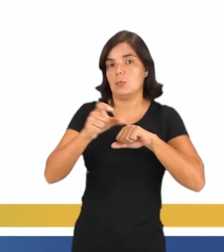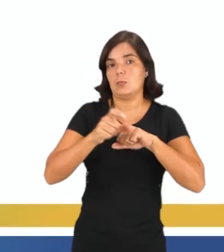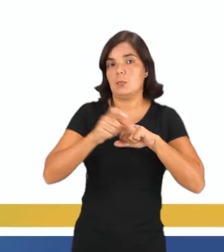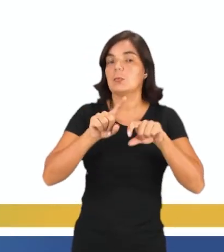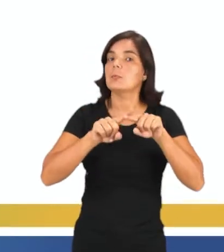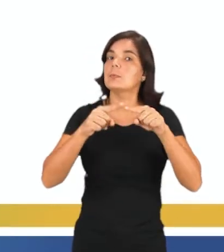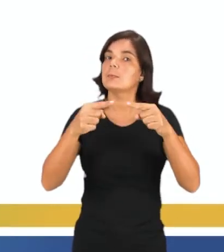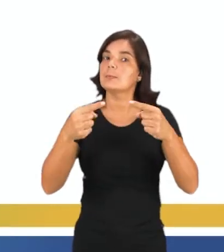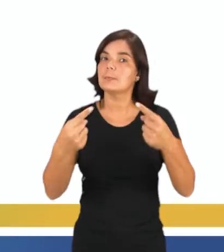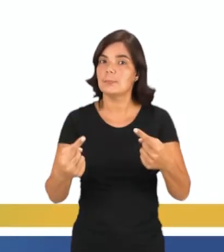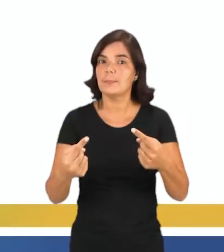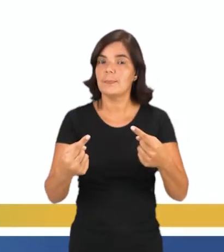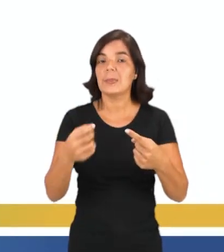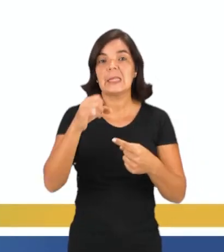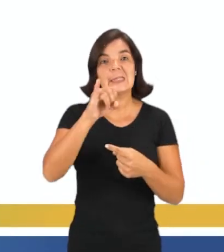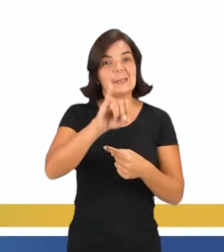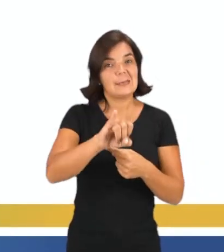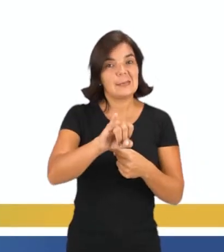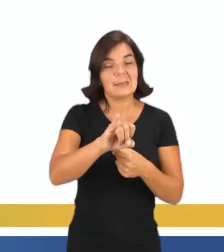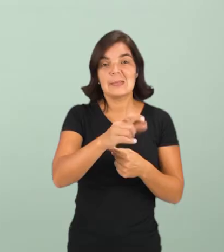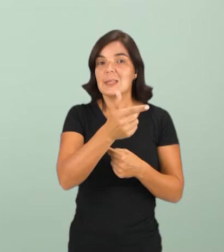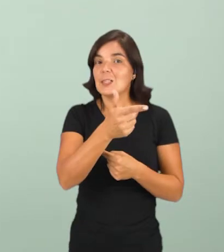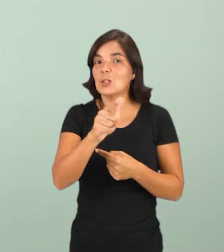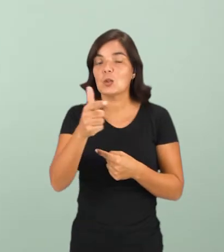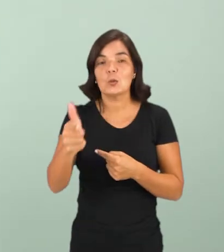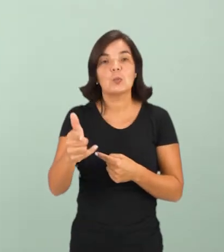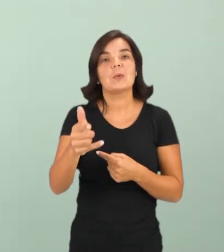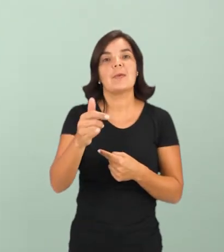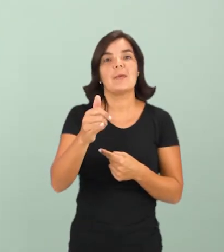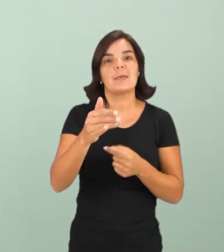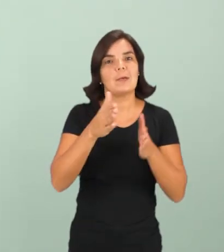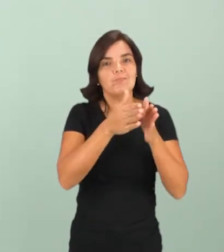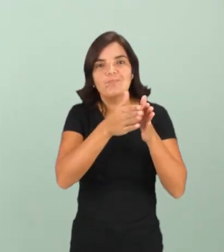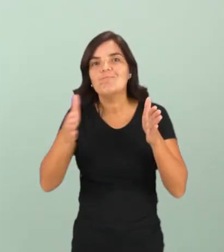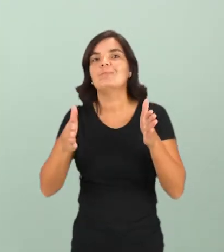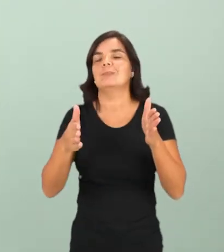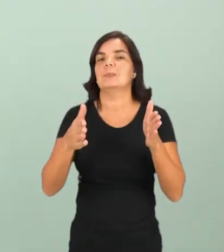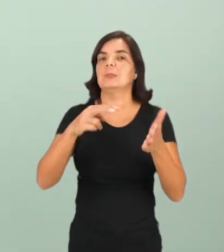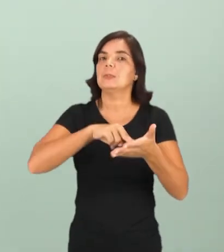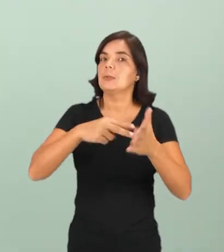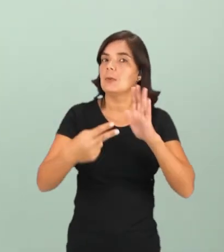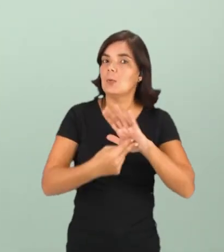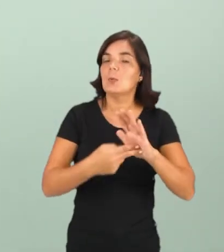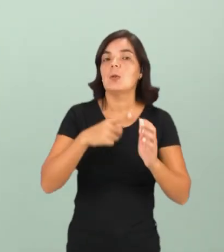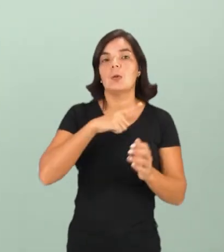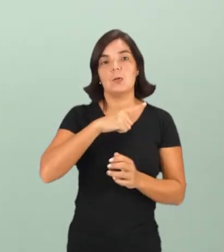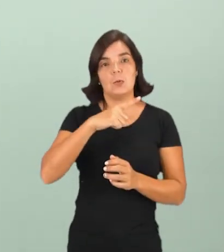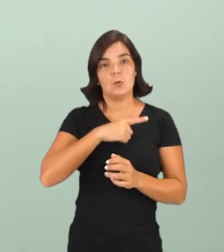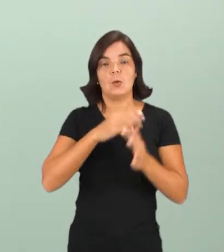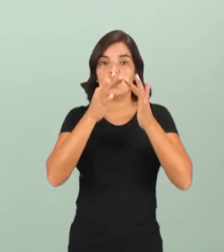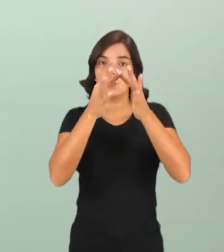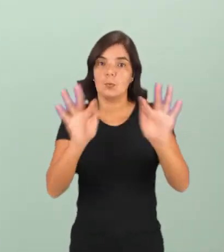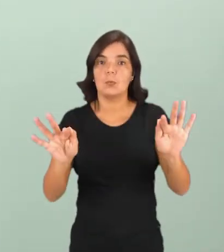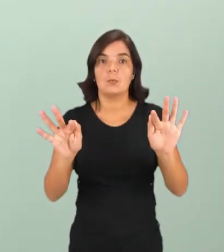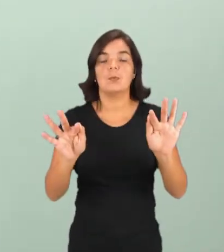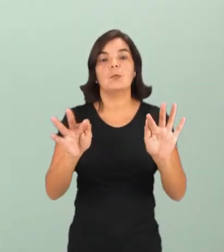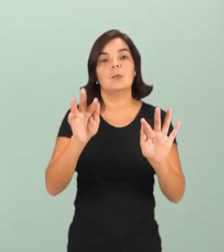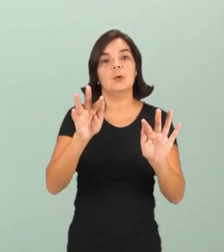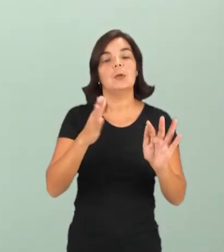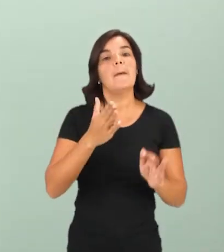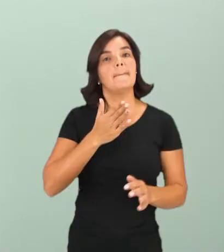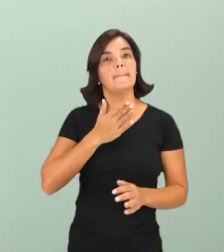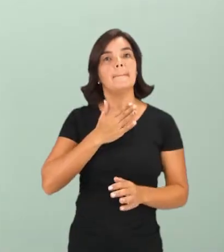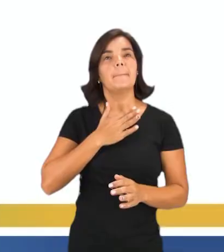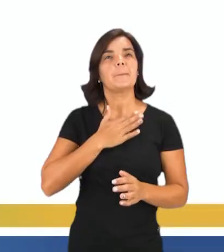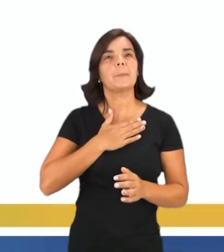substantivo, mas se eles não estiverem, digamos que em sequência. Ou seja, eu tenho aqui uma frase. São